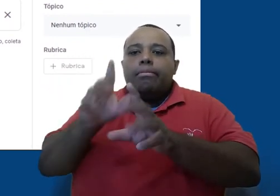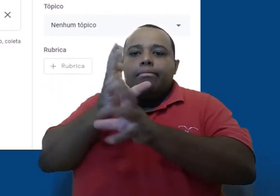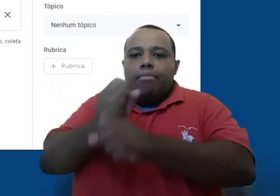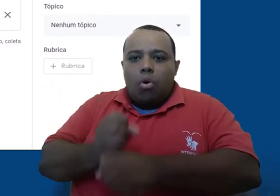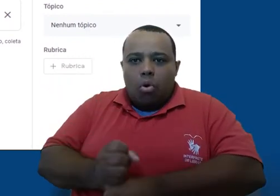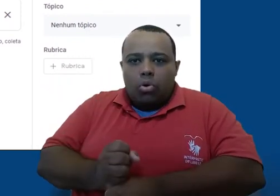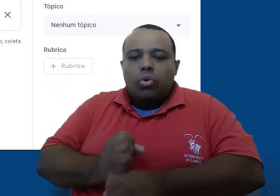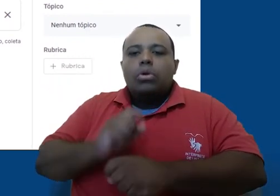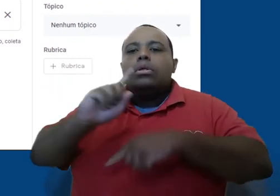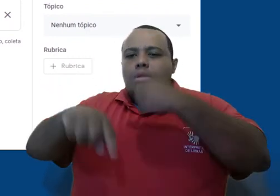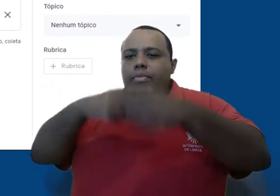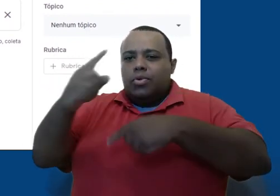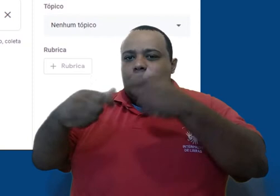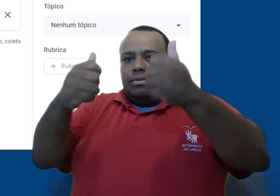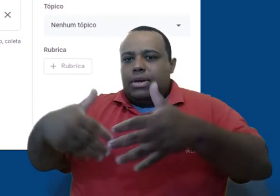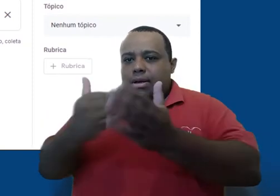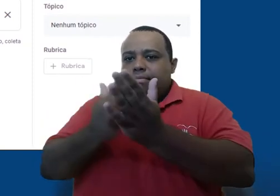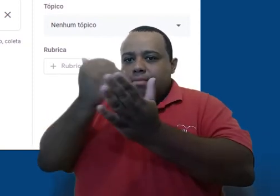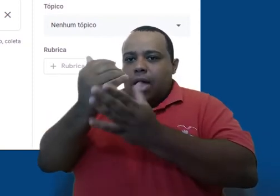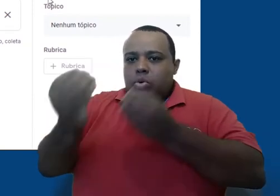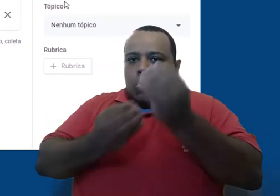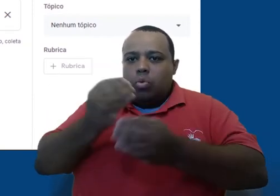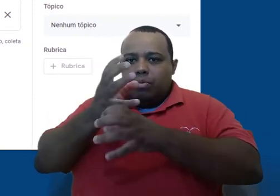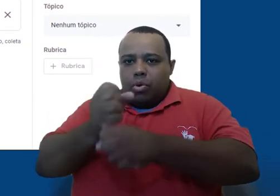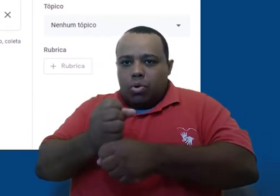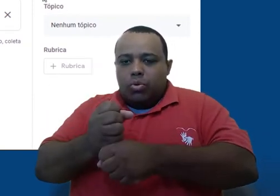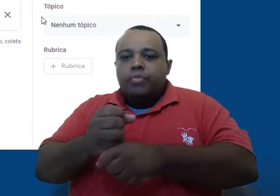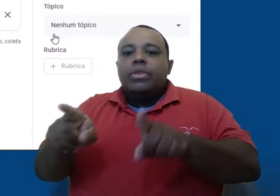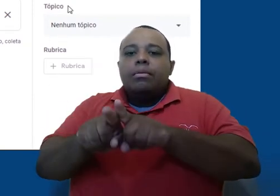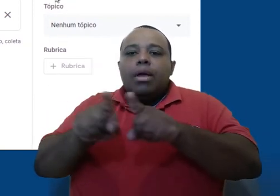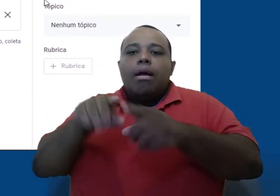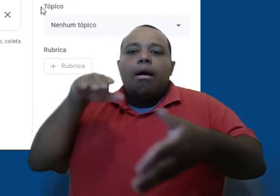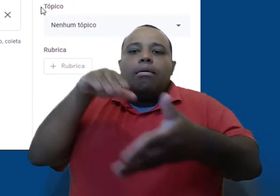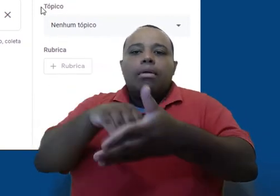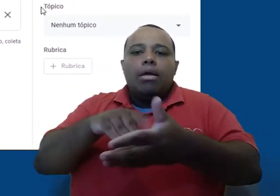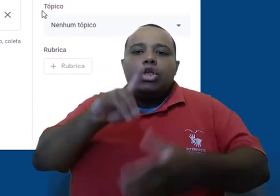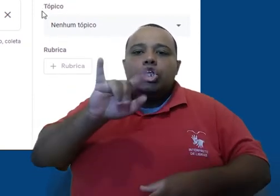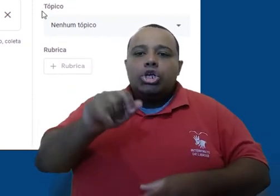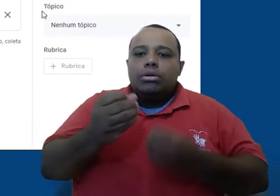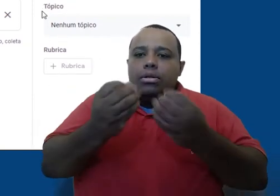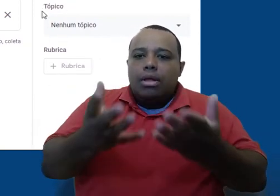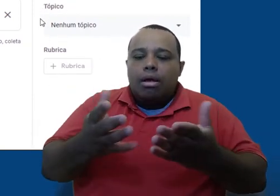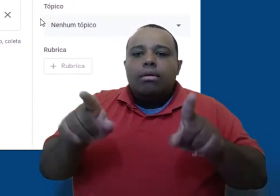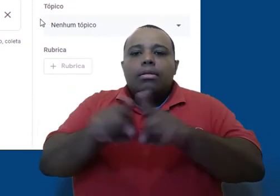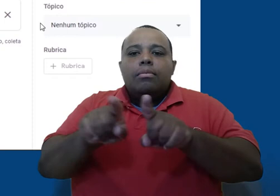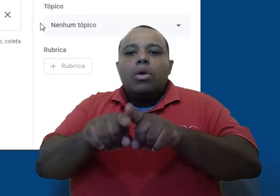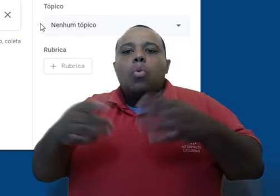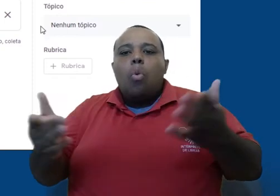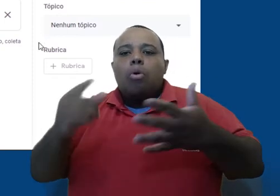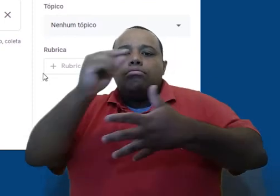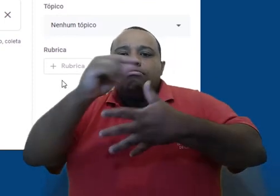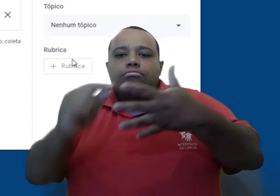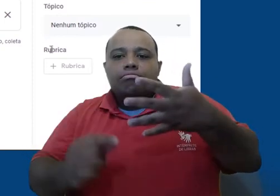que falaremos uma peculiaridade sobre um pouco à frente a data de entrega o tópico da turma que esse teste será inserido